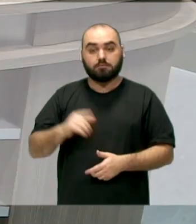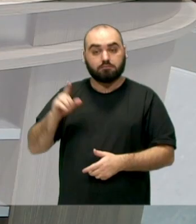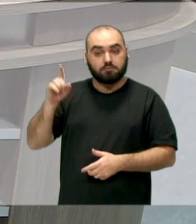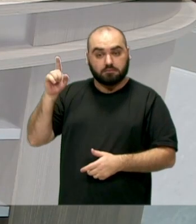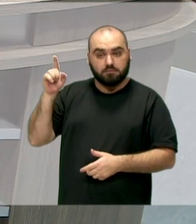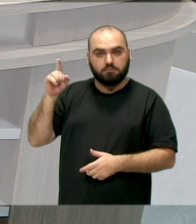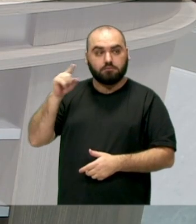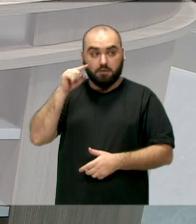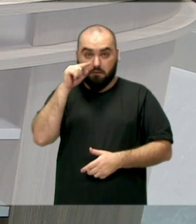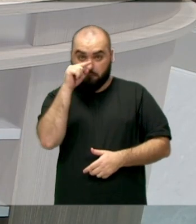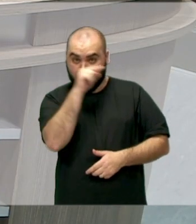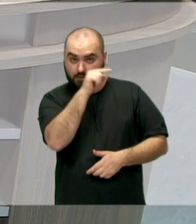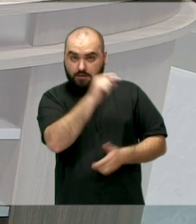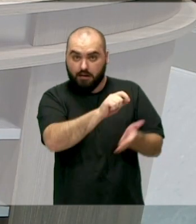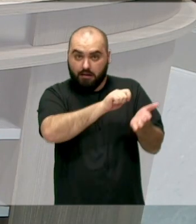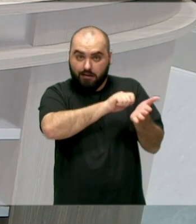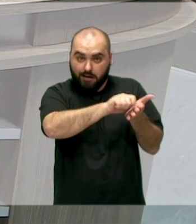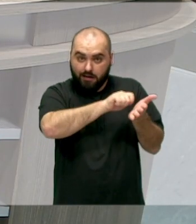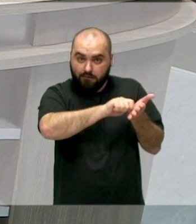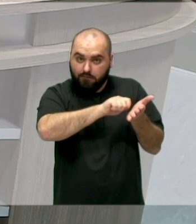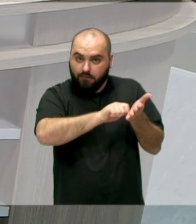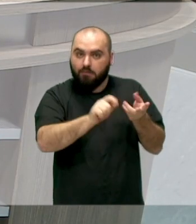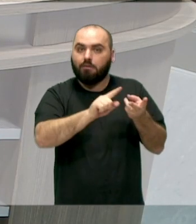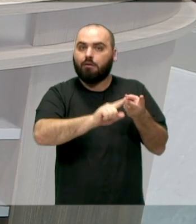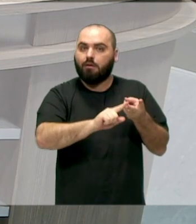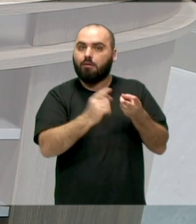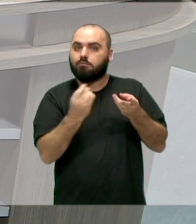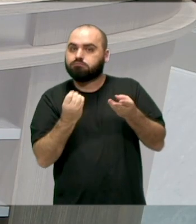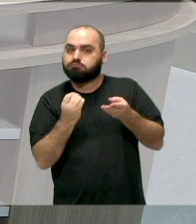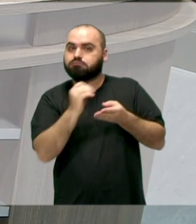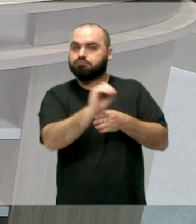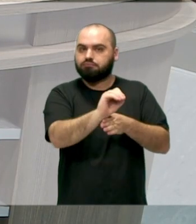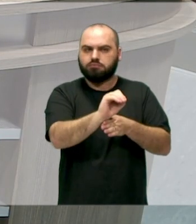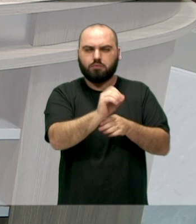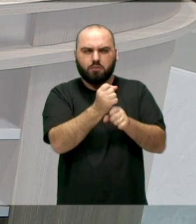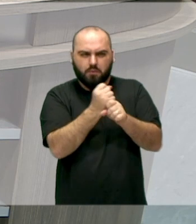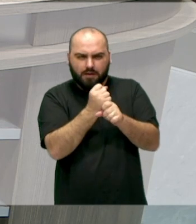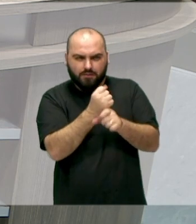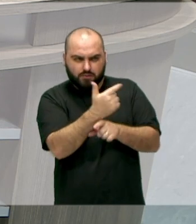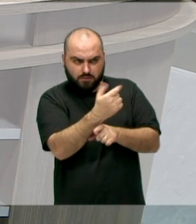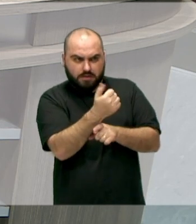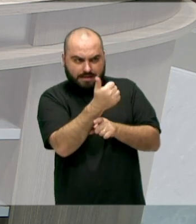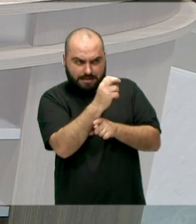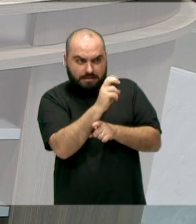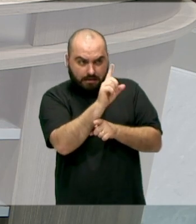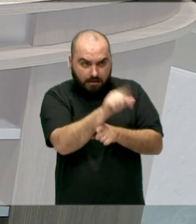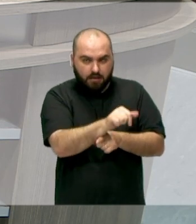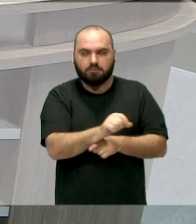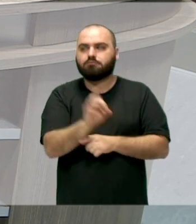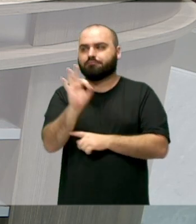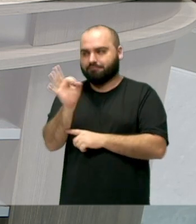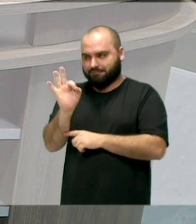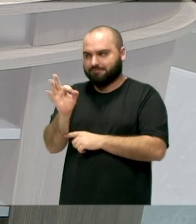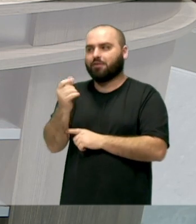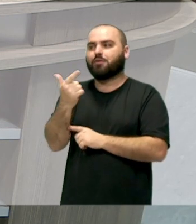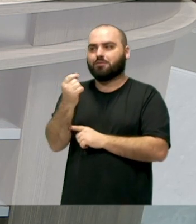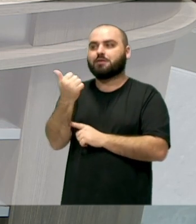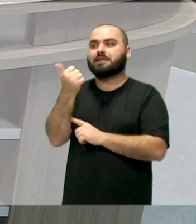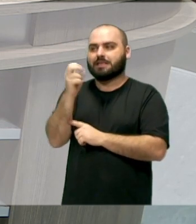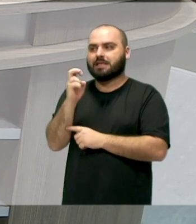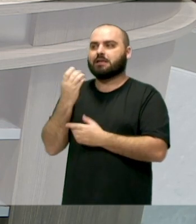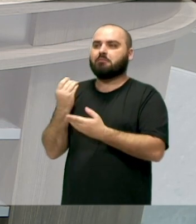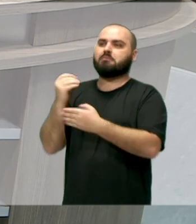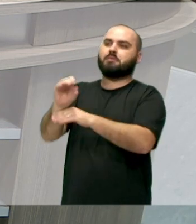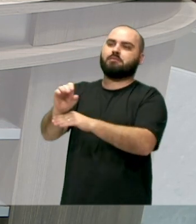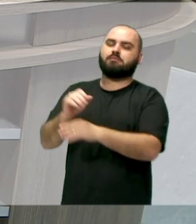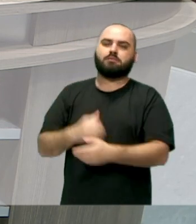Foste tu que escreveste, publicaste 2015, é isso? Isso, 2015 foi publicado. Então,